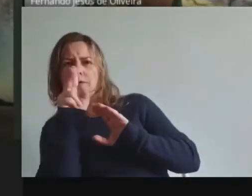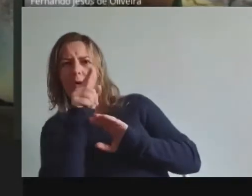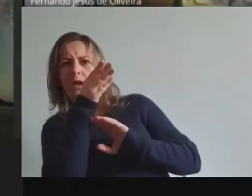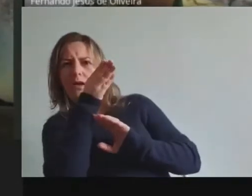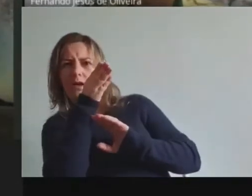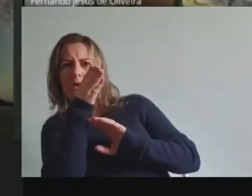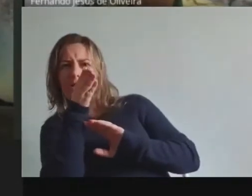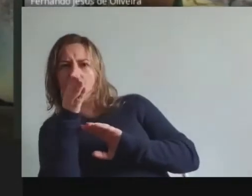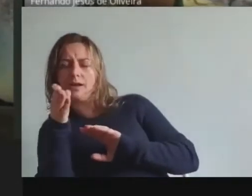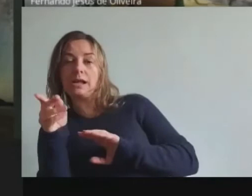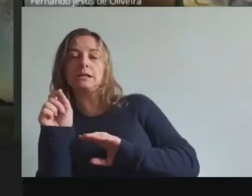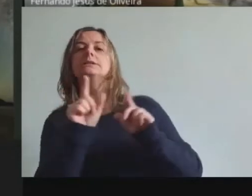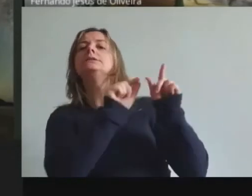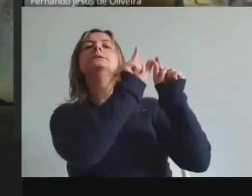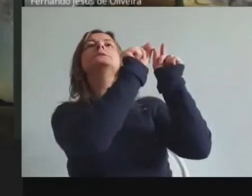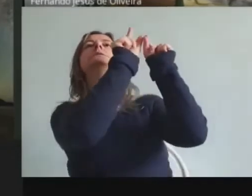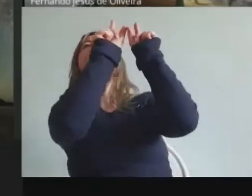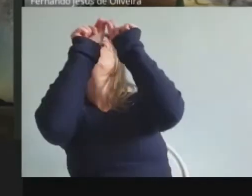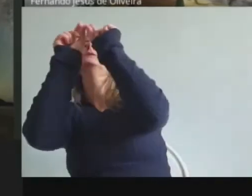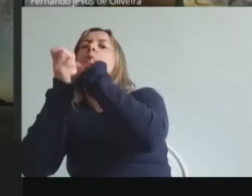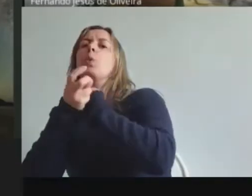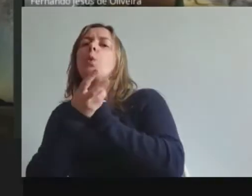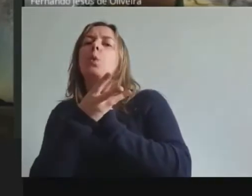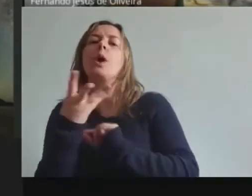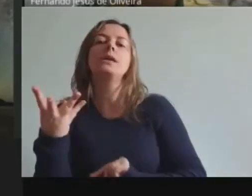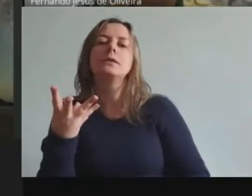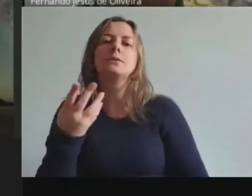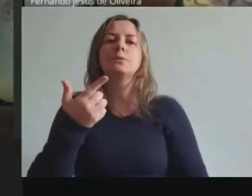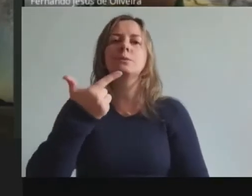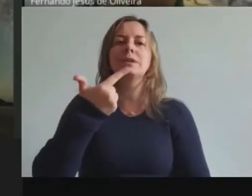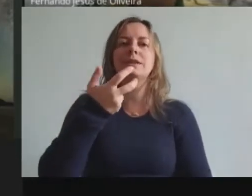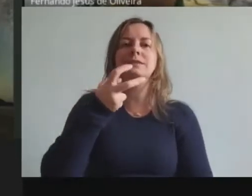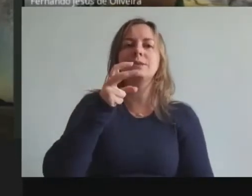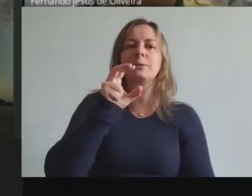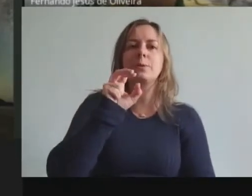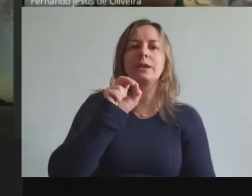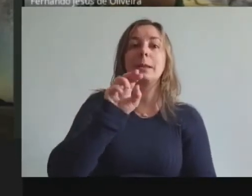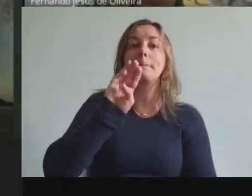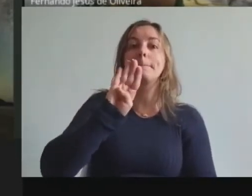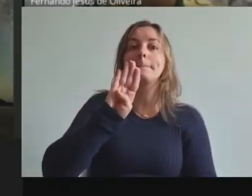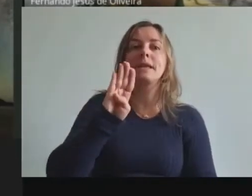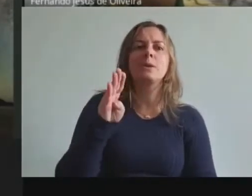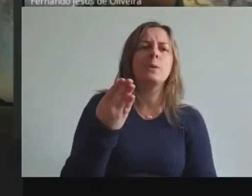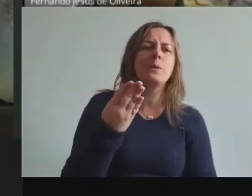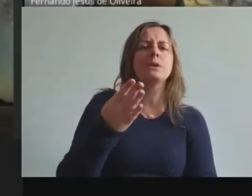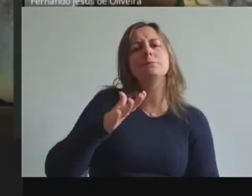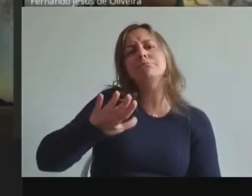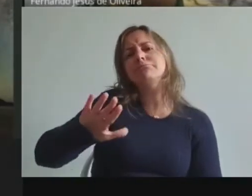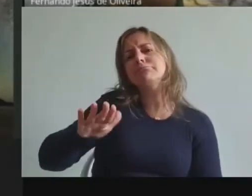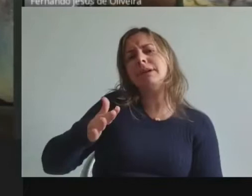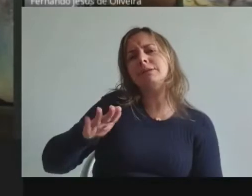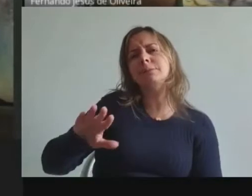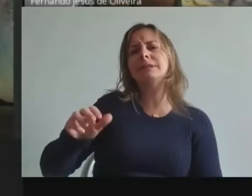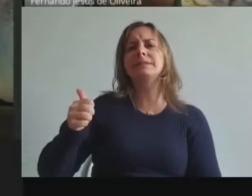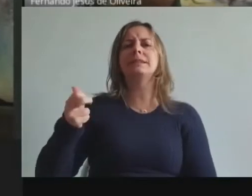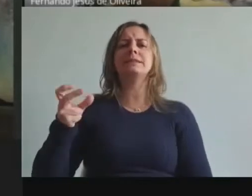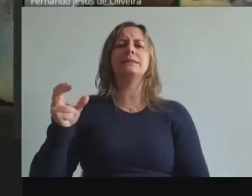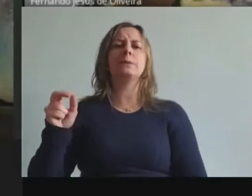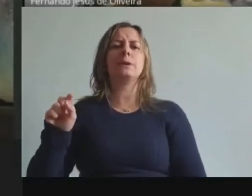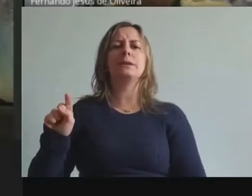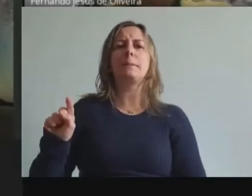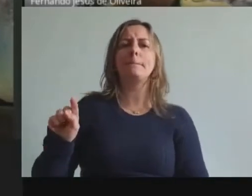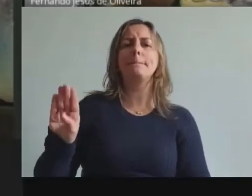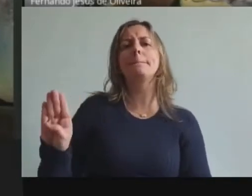o número de estrelas é 250 bilhões, mais ou menos 150 bilhões, ou seja, é